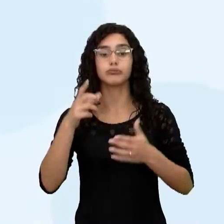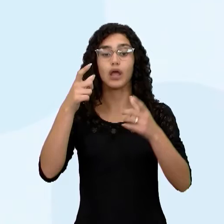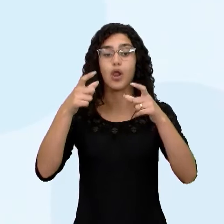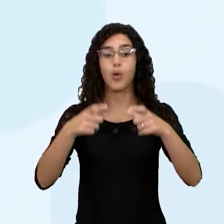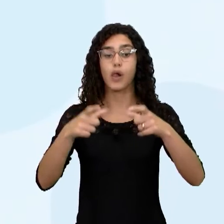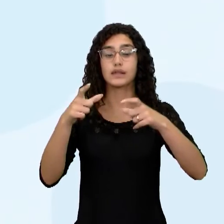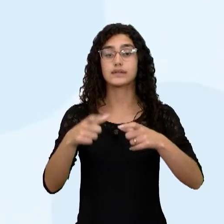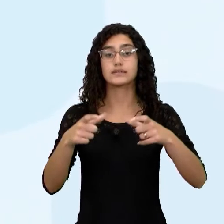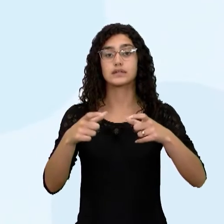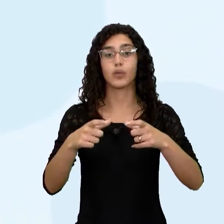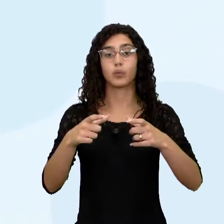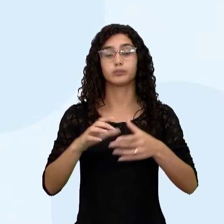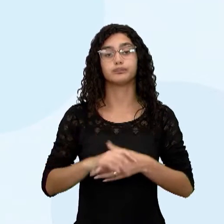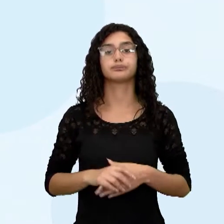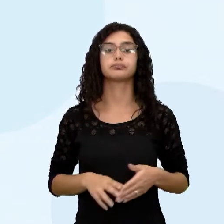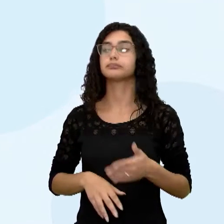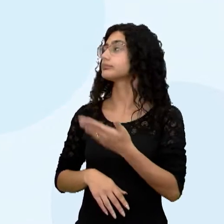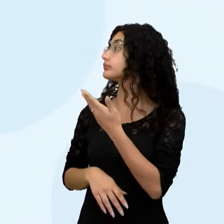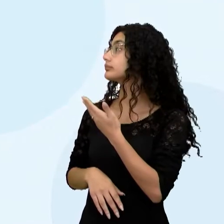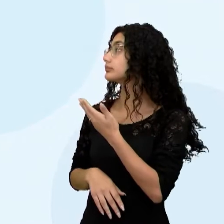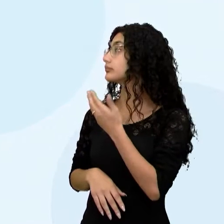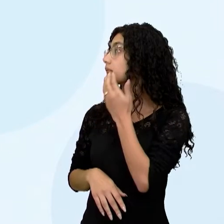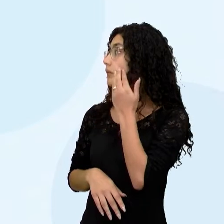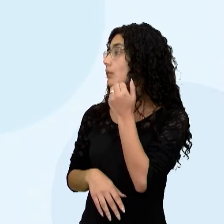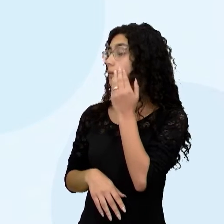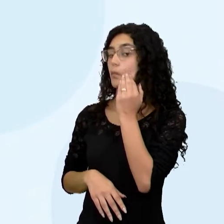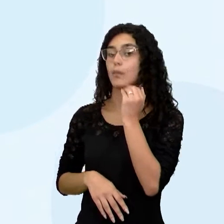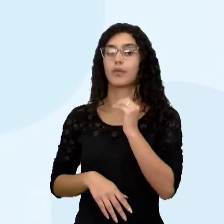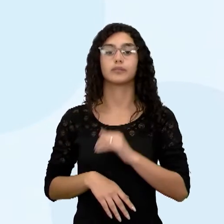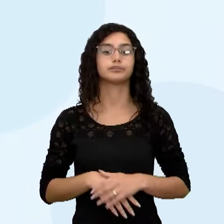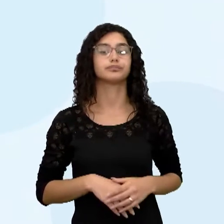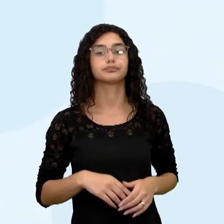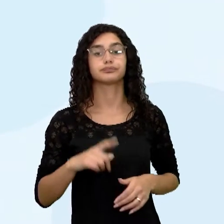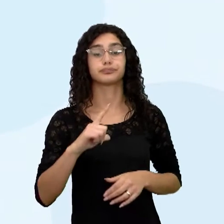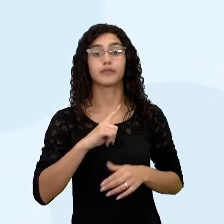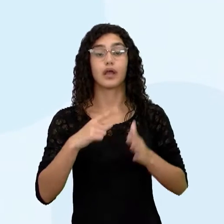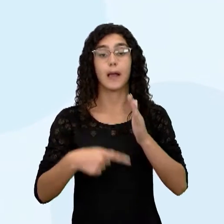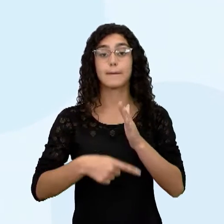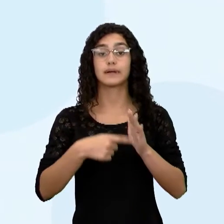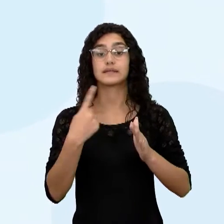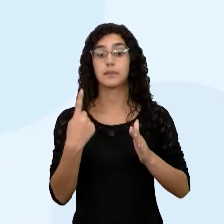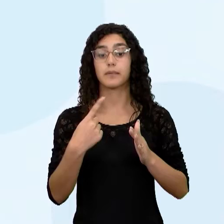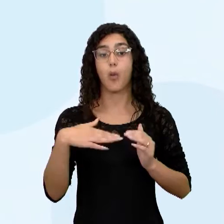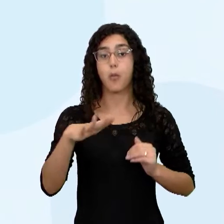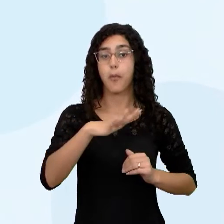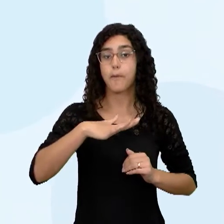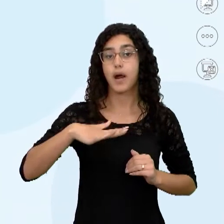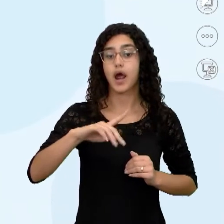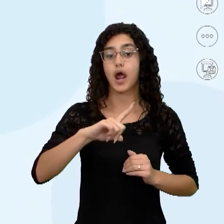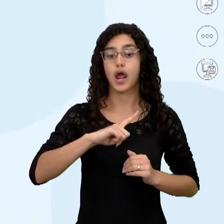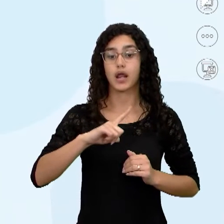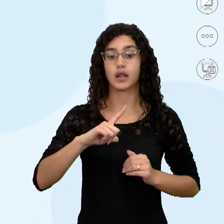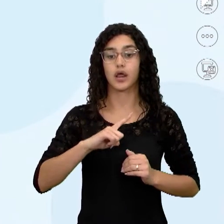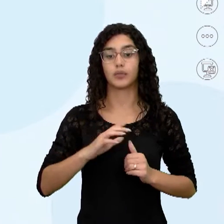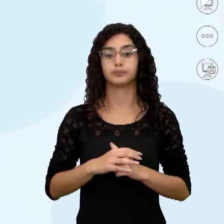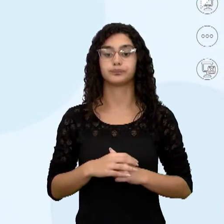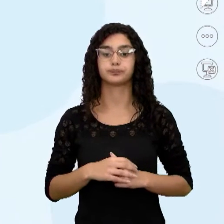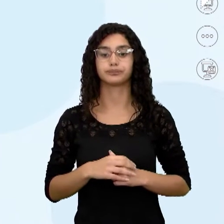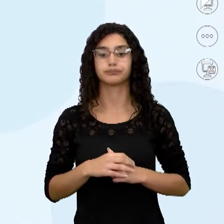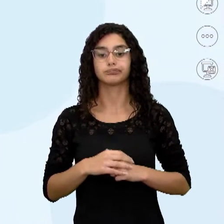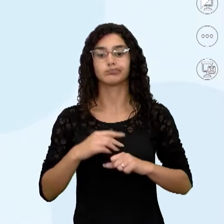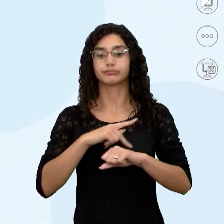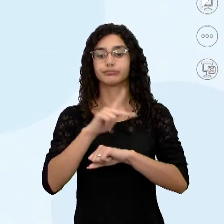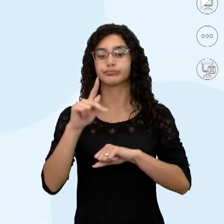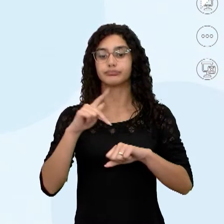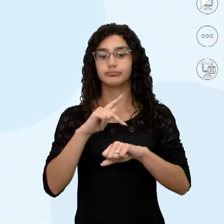localização do plano, né? Então tá aí a Oceania, né, dando aí, né, a principal região aqui, o país, a Austrália, né, que